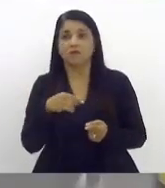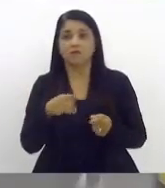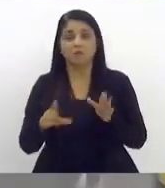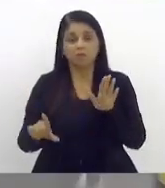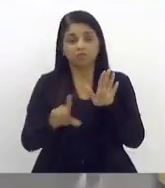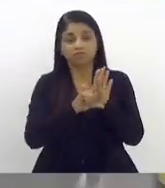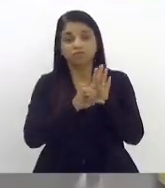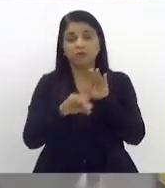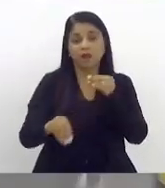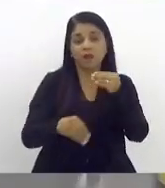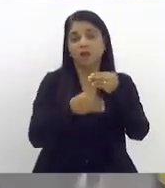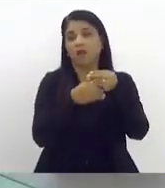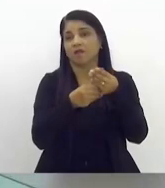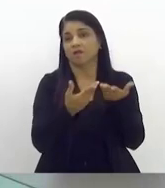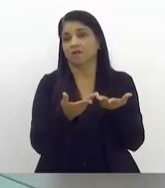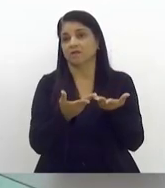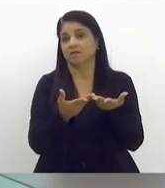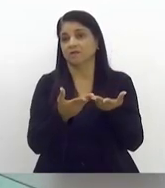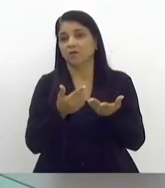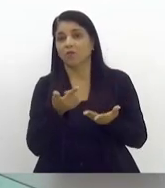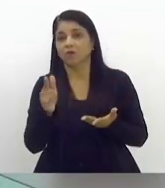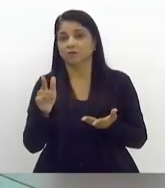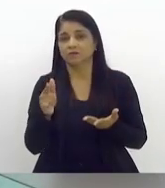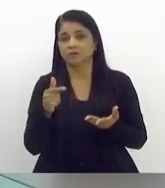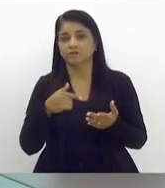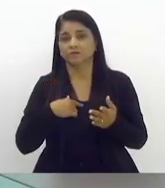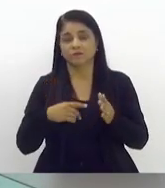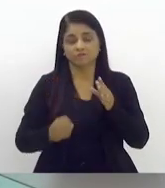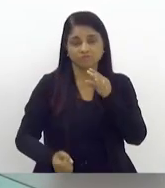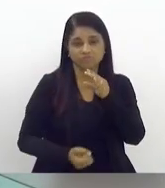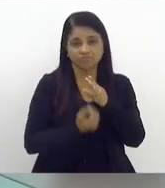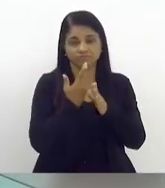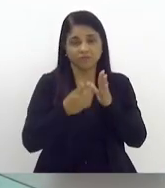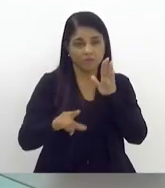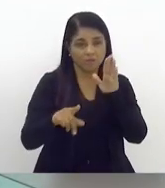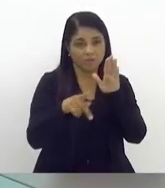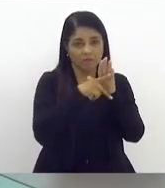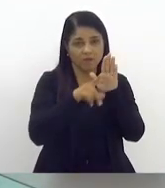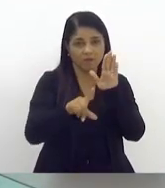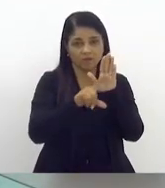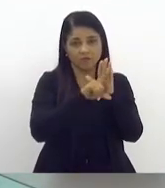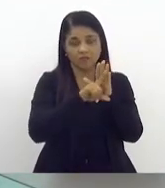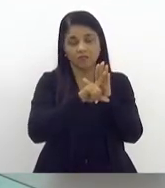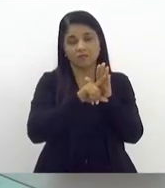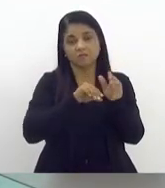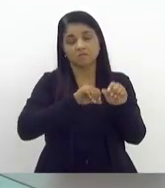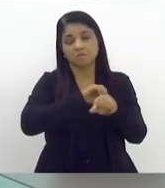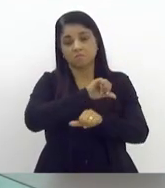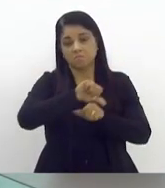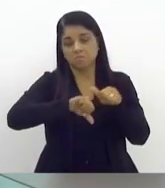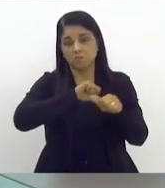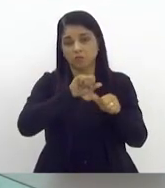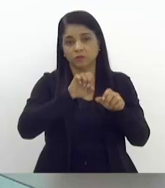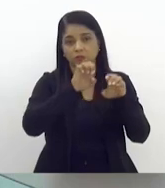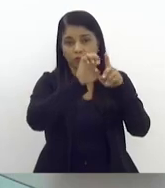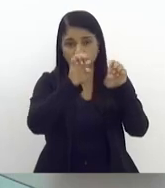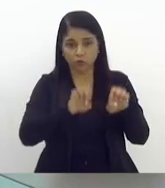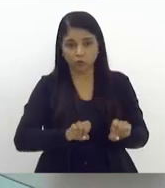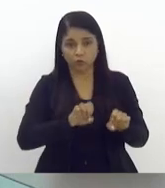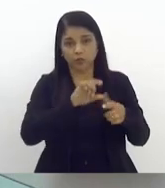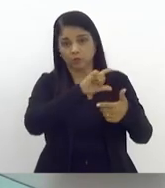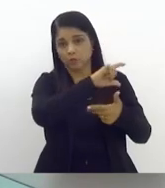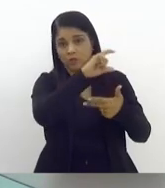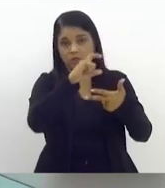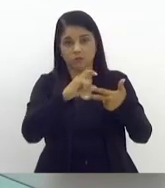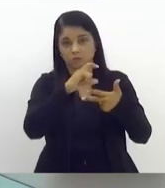Carvalho. Quem tem iniciativa de projeto de lei que mexa da estrutura do executivo, é o executivo. Você está querendo dar ao